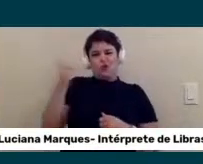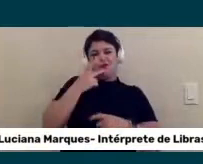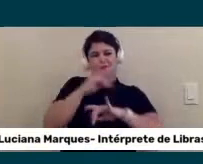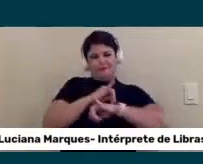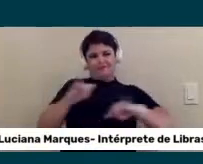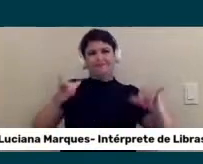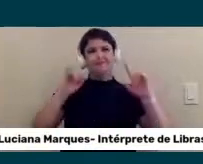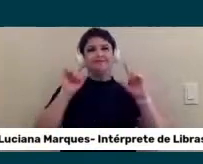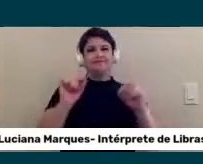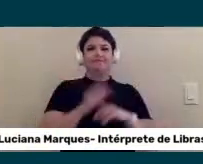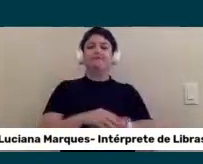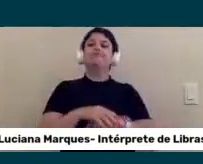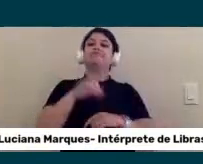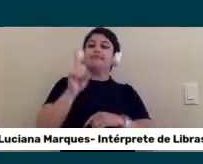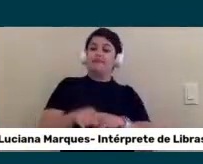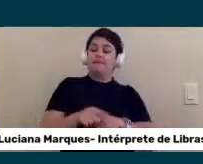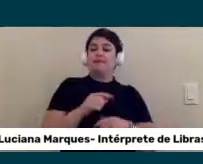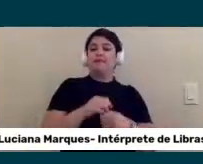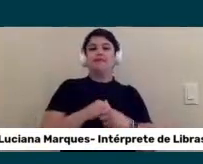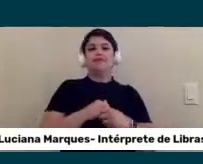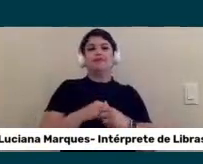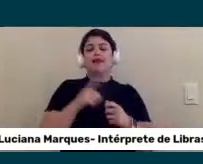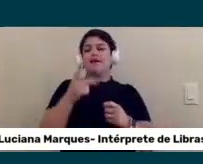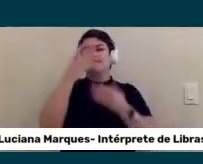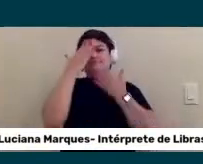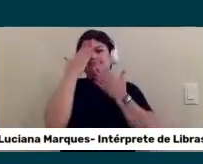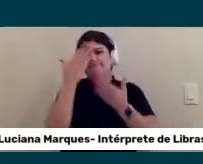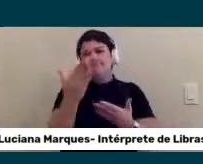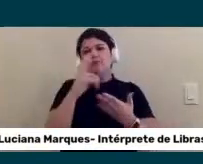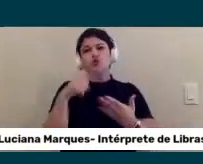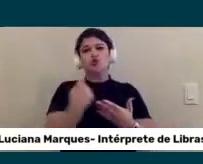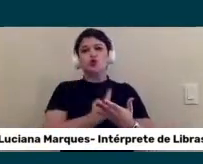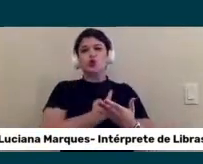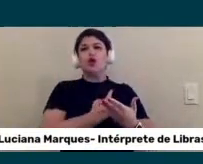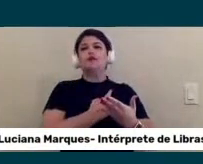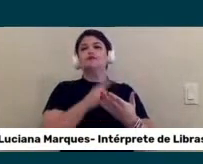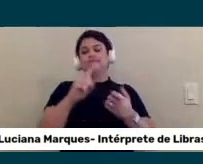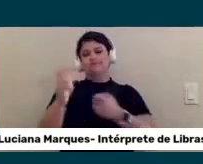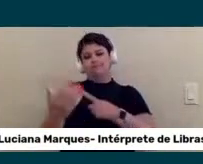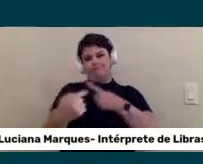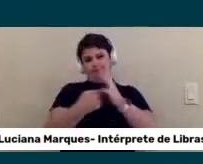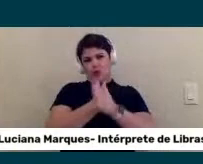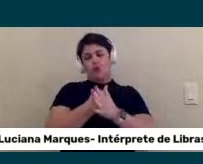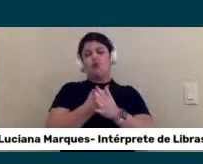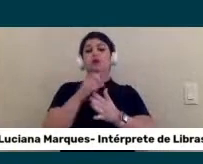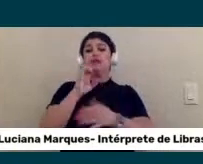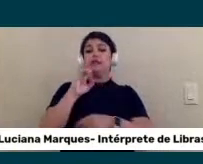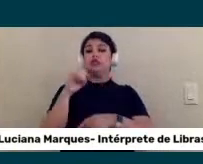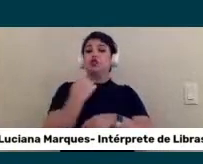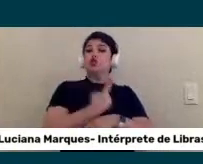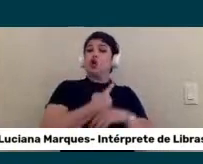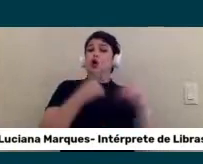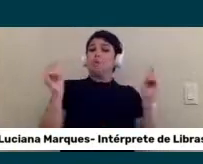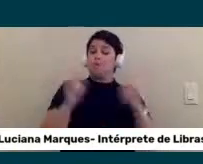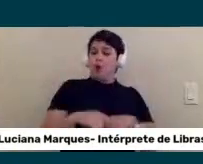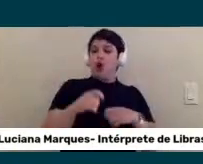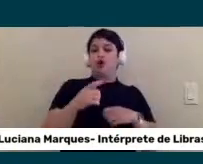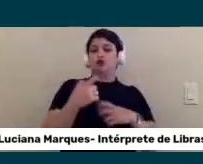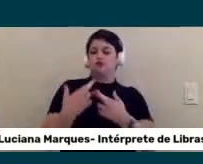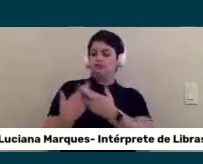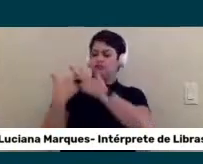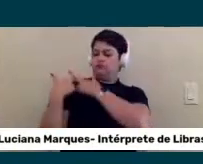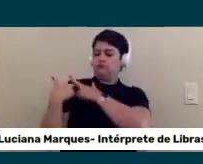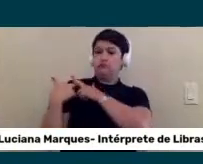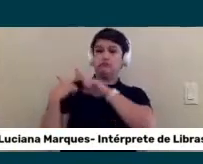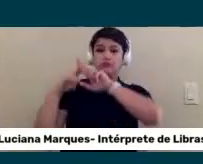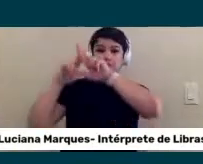uma mensagem muito legal que a gente pegou aqui do Chris Ford. Se a gente devolver a responsabilidade dos dados para as